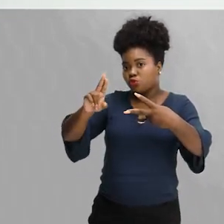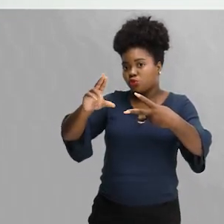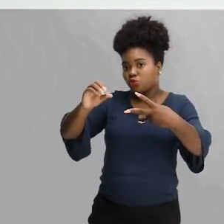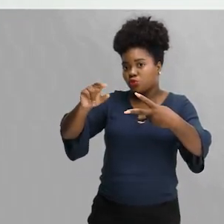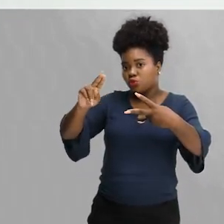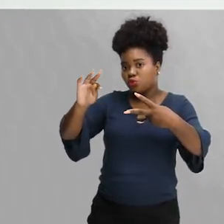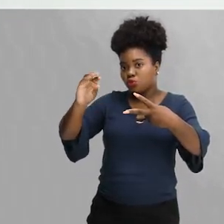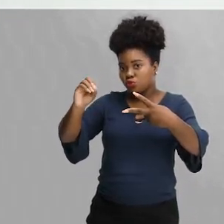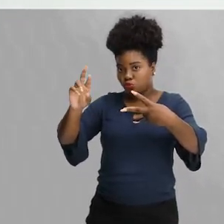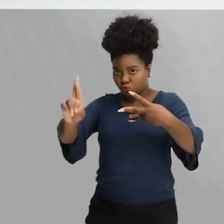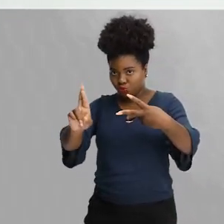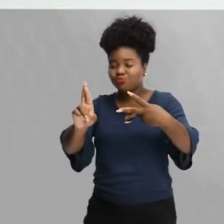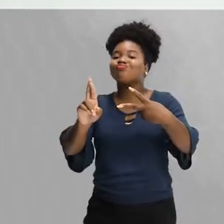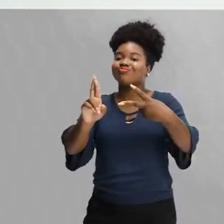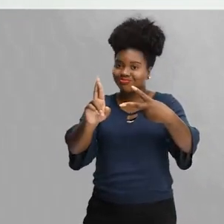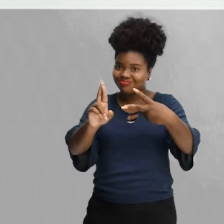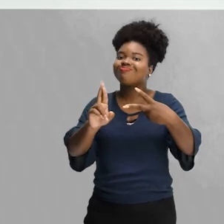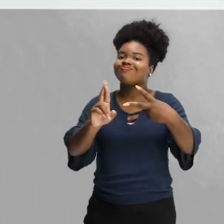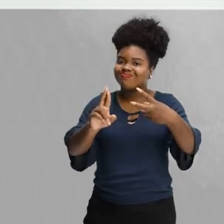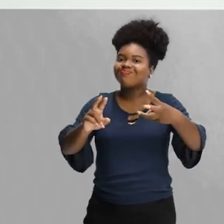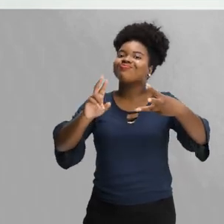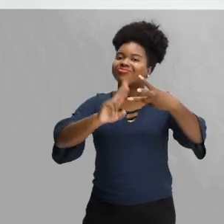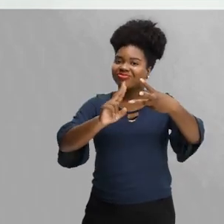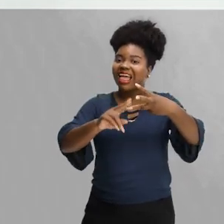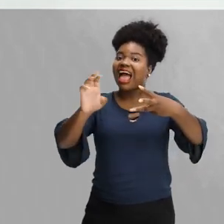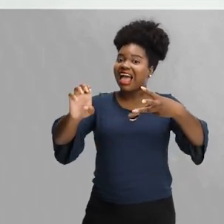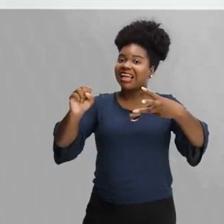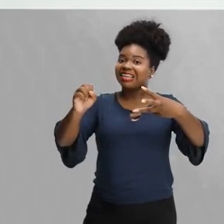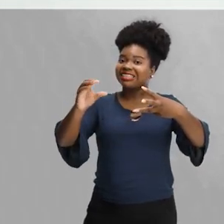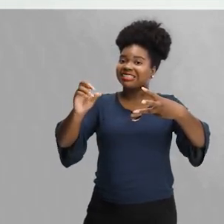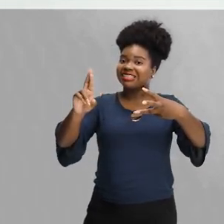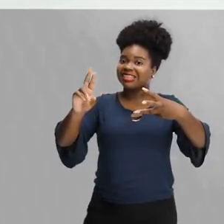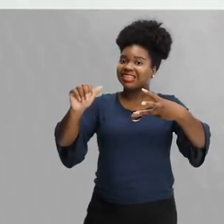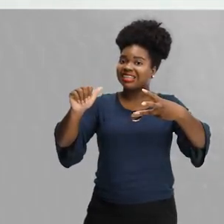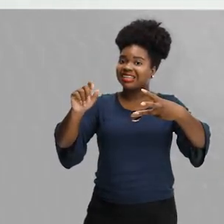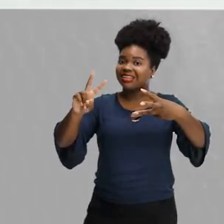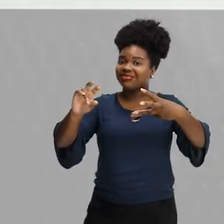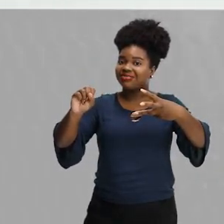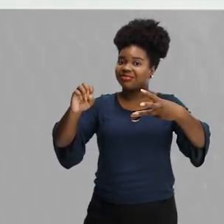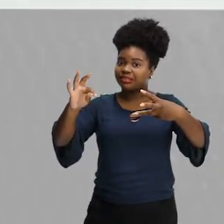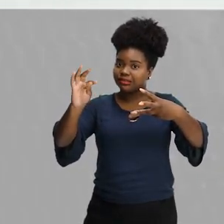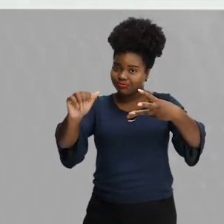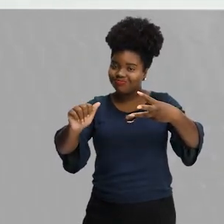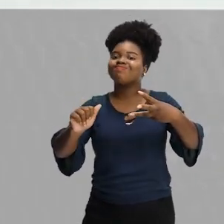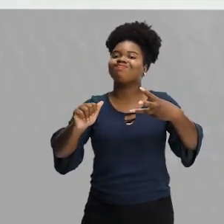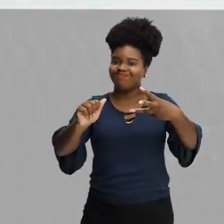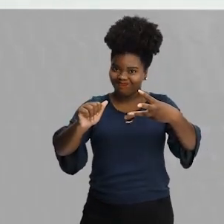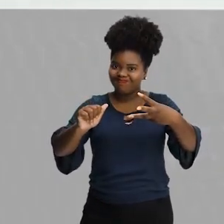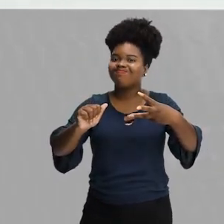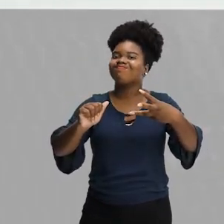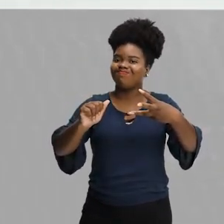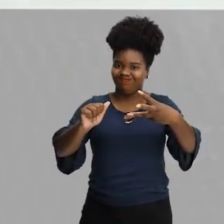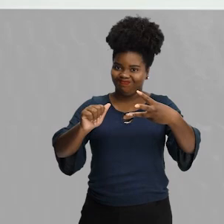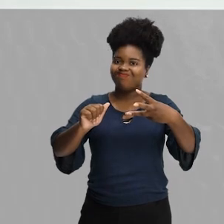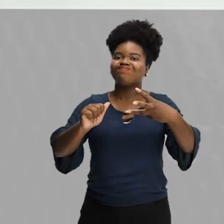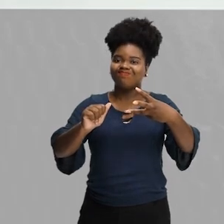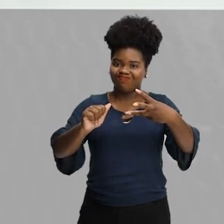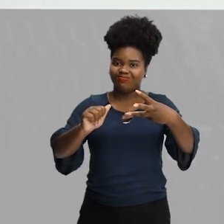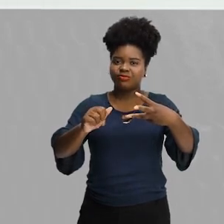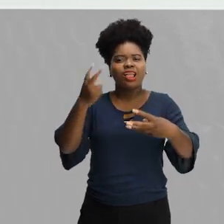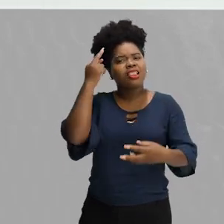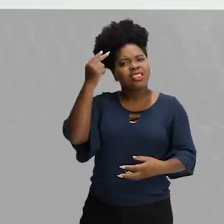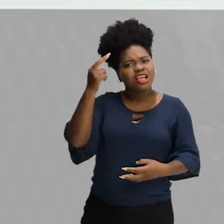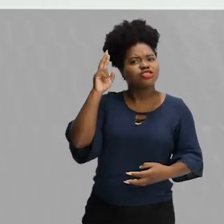sendo produzido em grande escala, escravista ou com mão de obra livre mal remunerada. Na